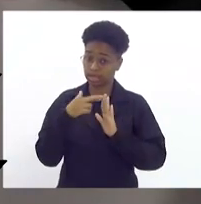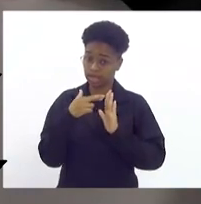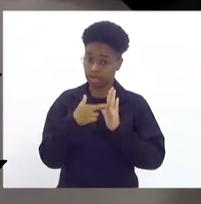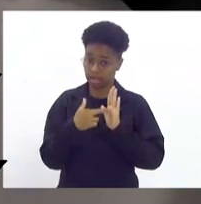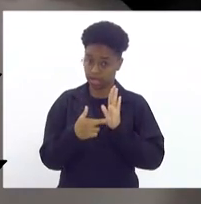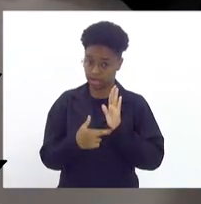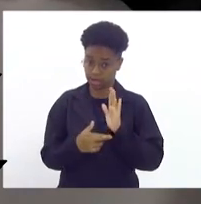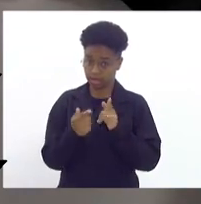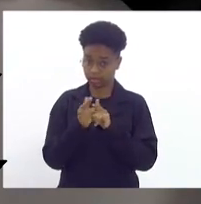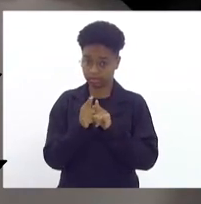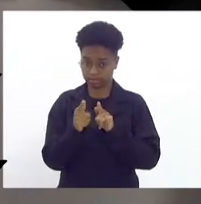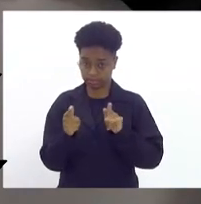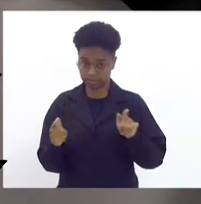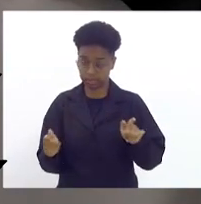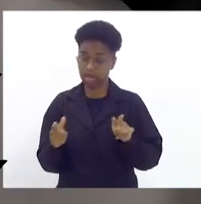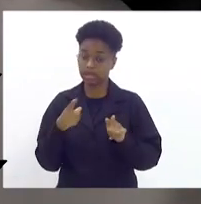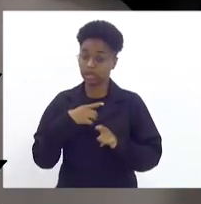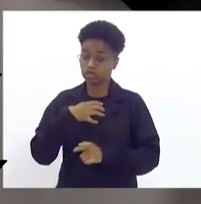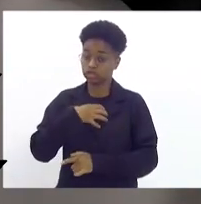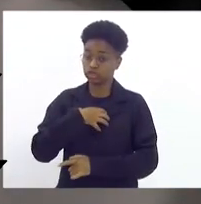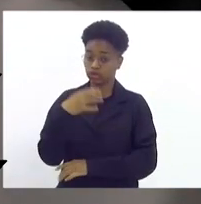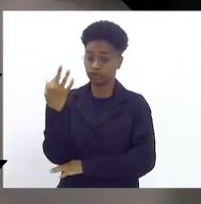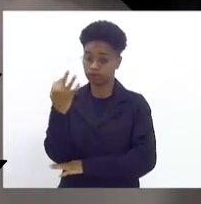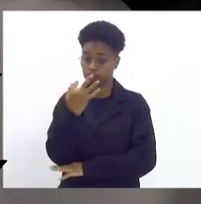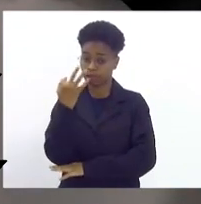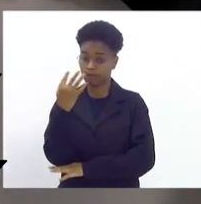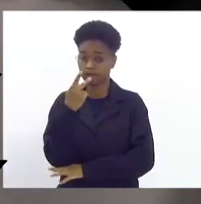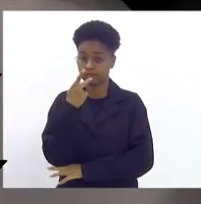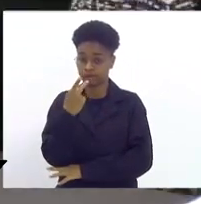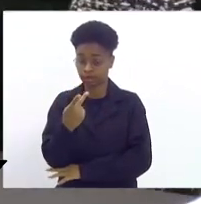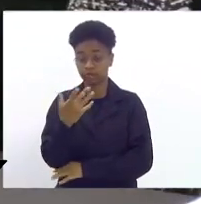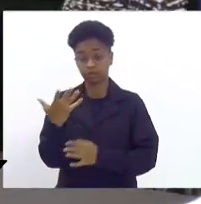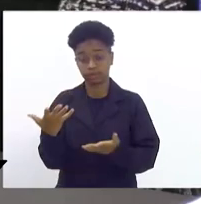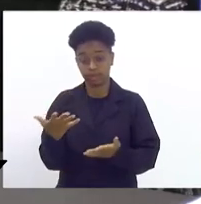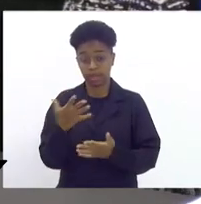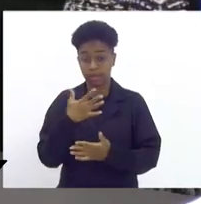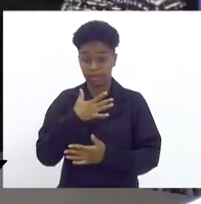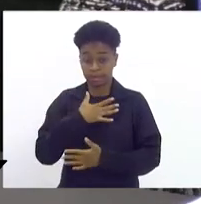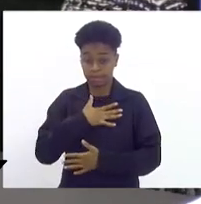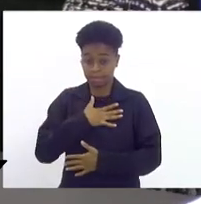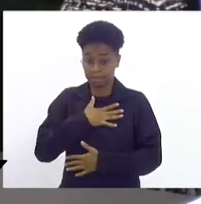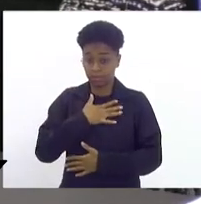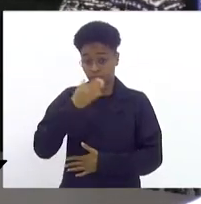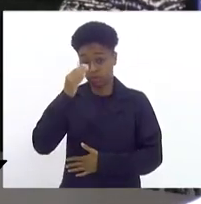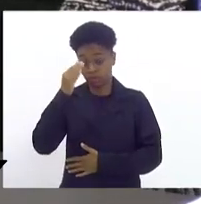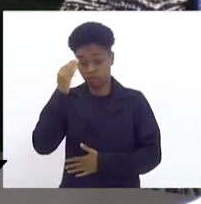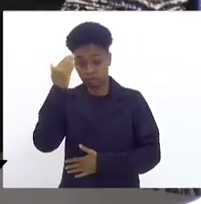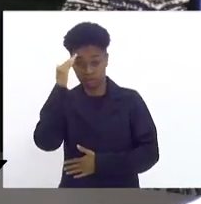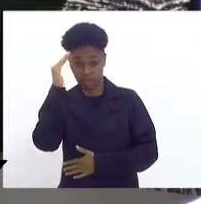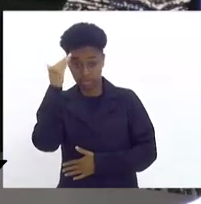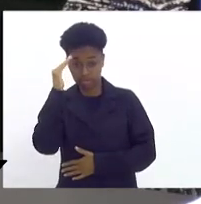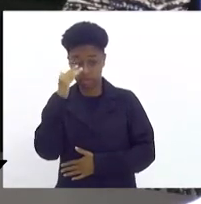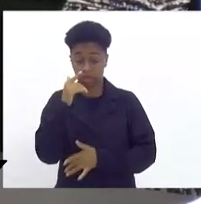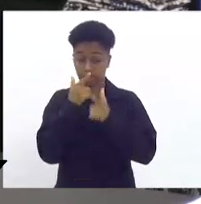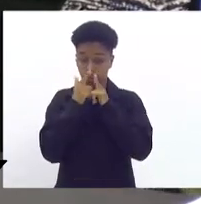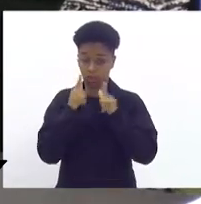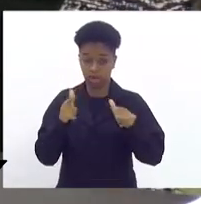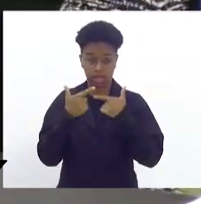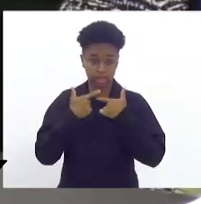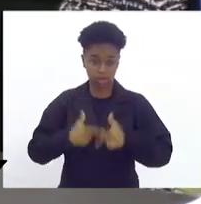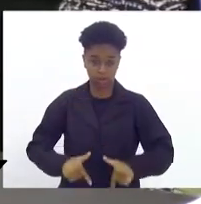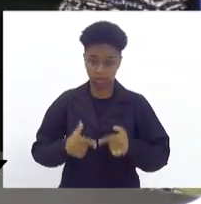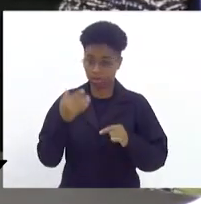culta. A linguagem neutra, até onde eu tenho conhecimento, ela não faz parte da